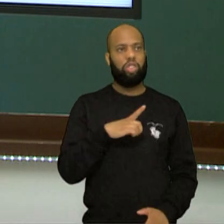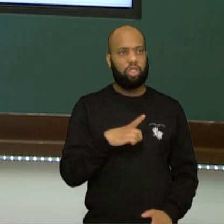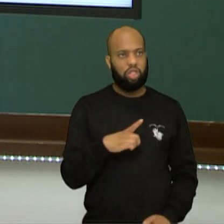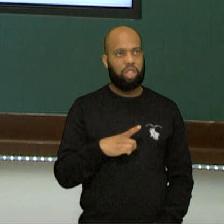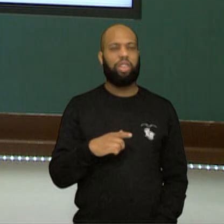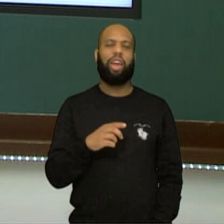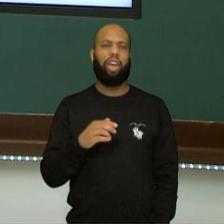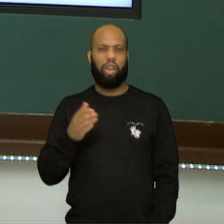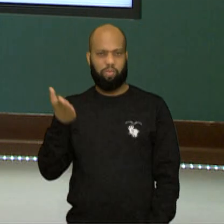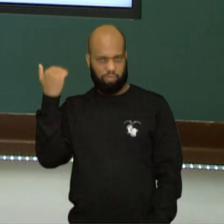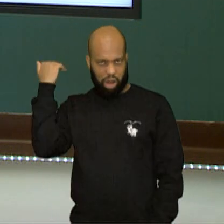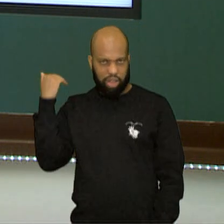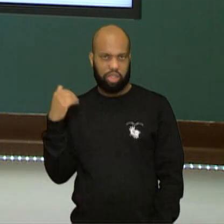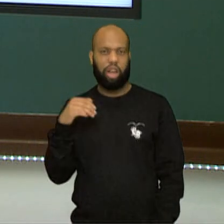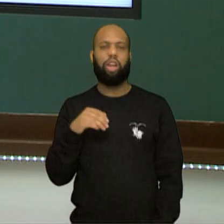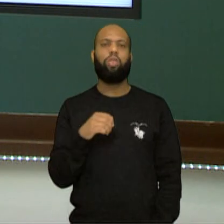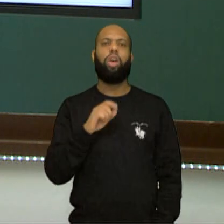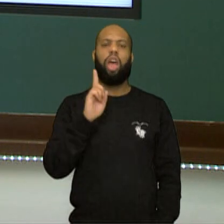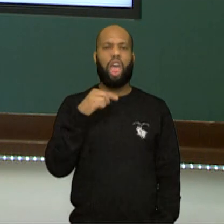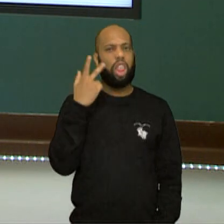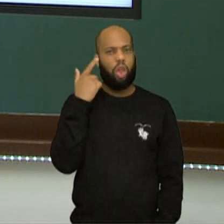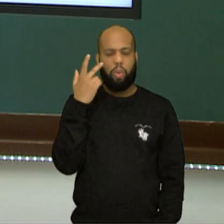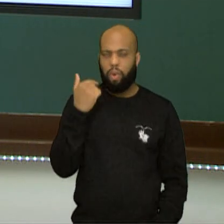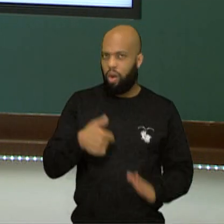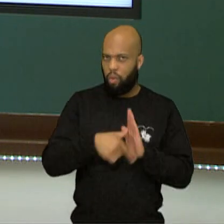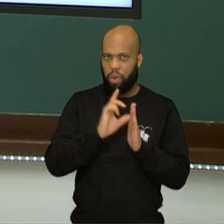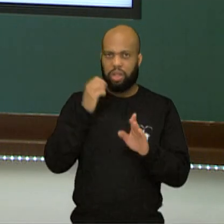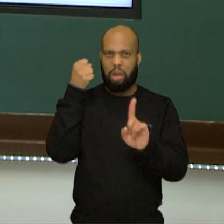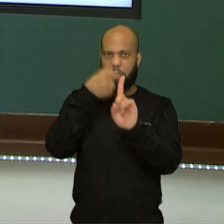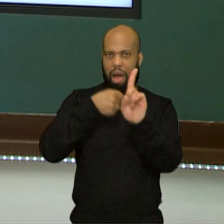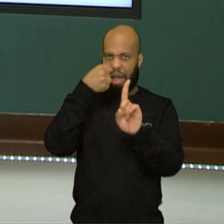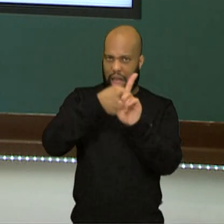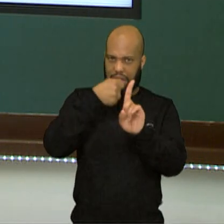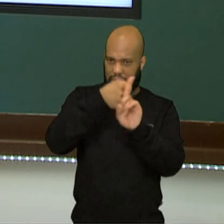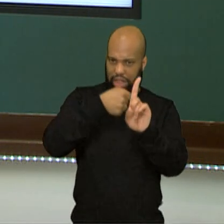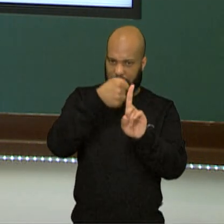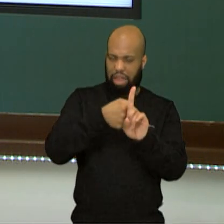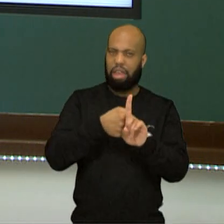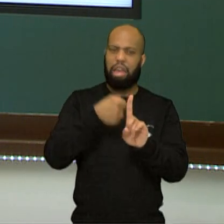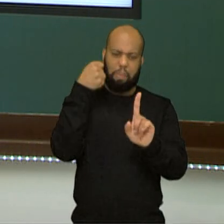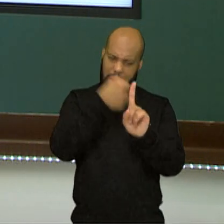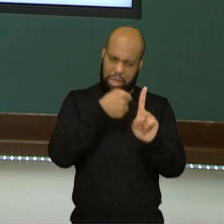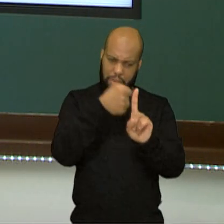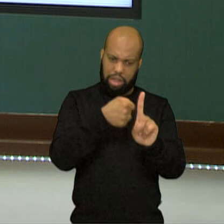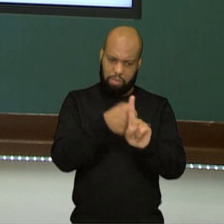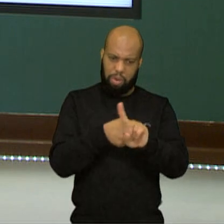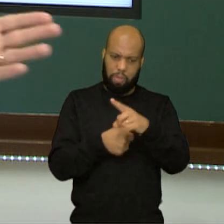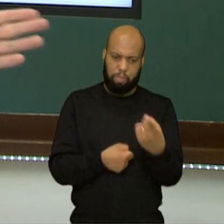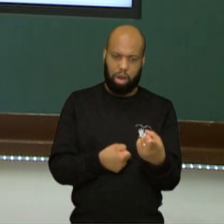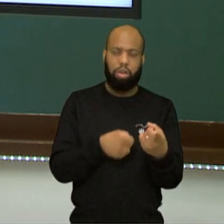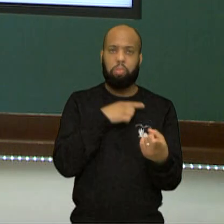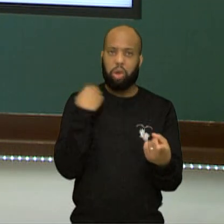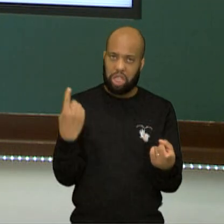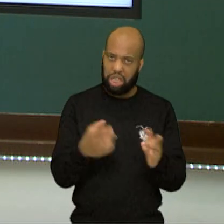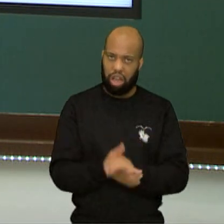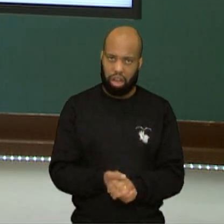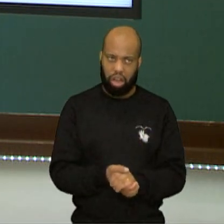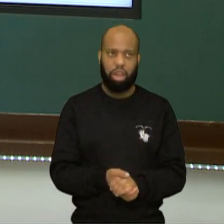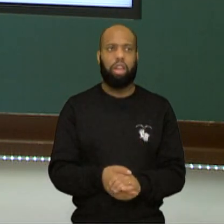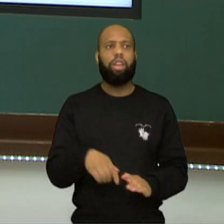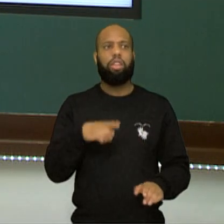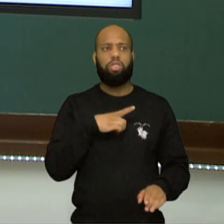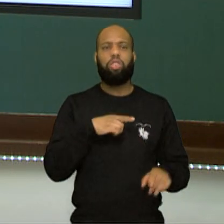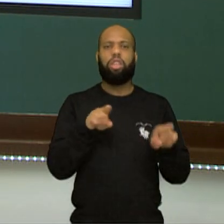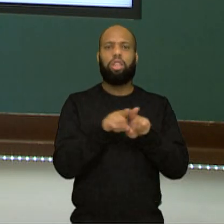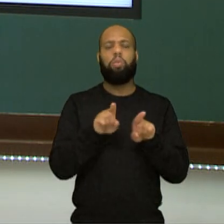Bater na pessoa, agredir a pessoa, inclusive levando até a morte. Era comum também